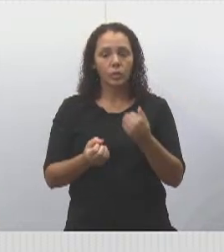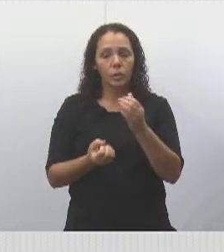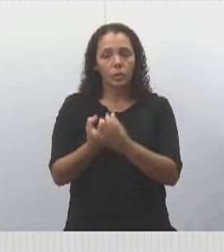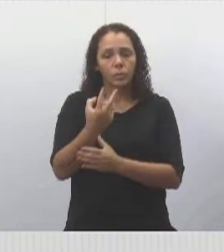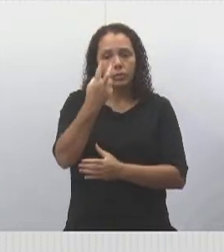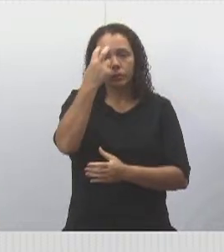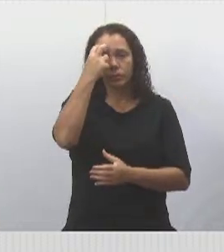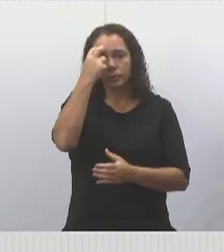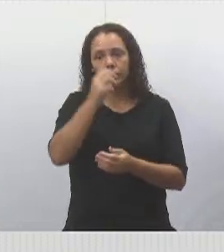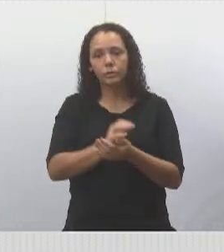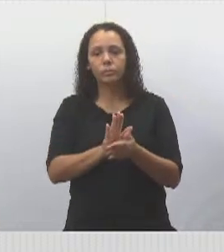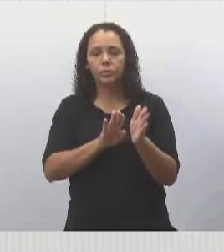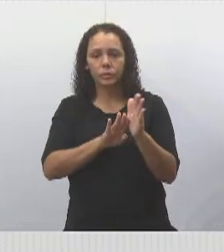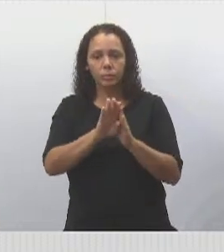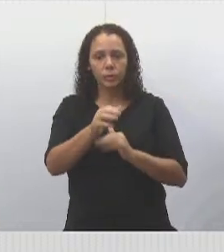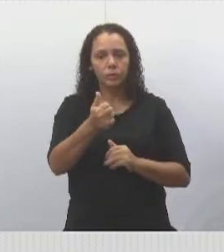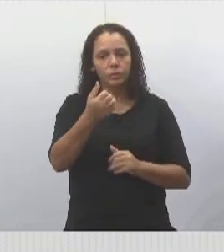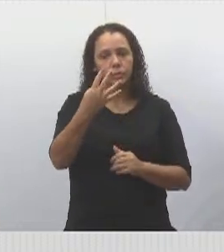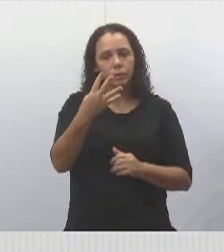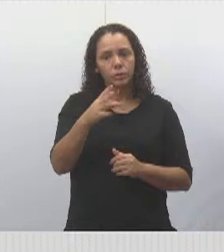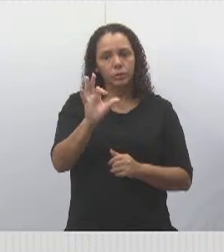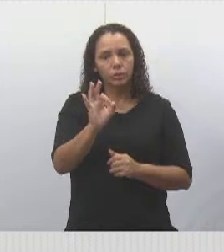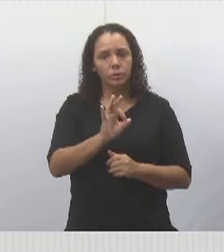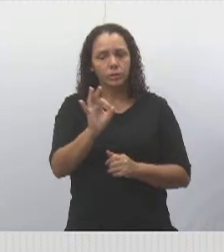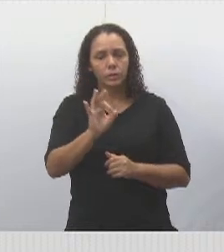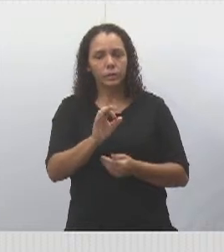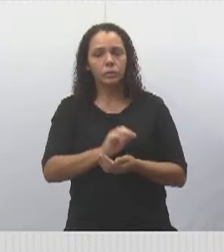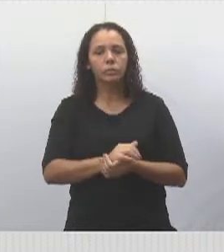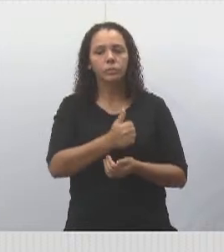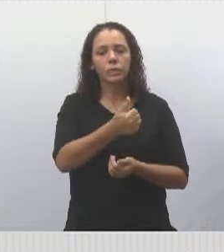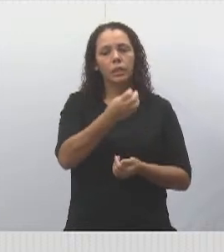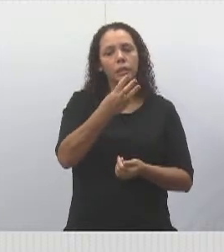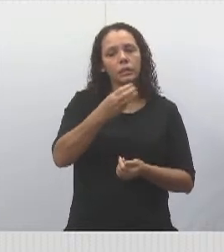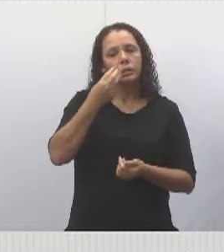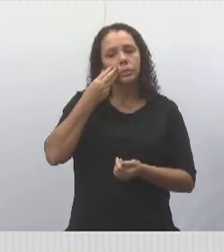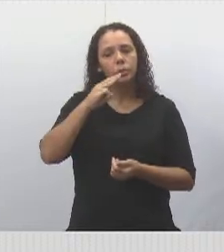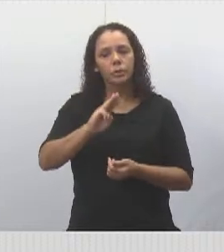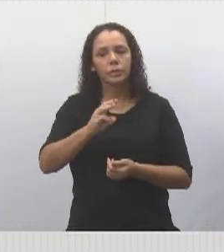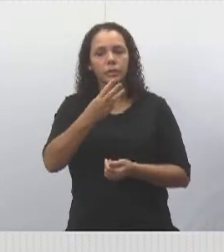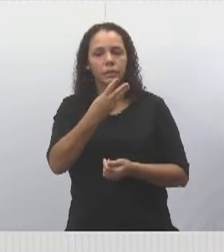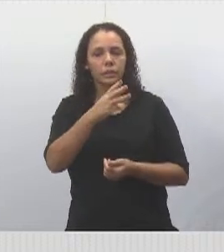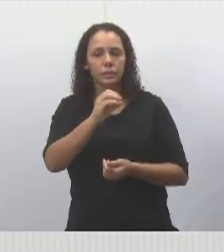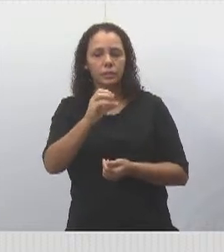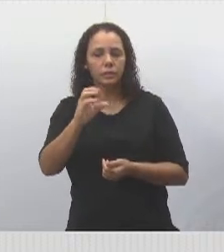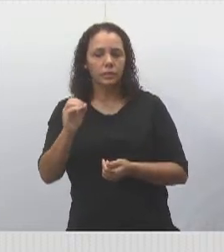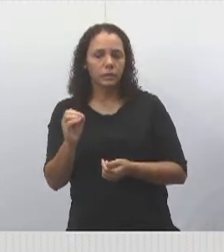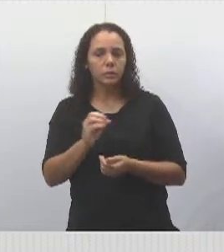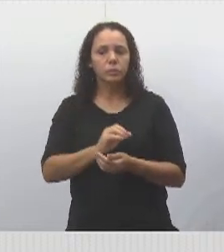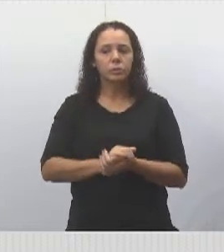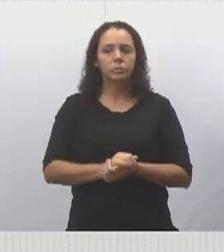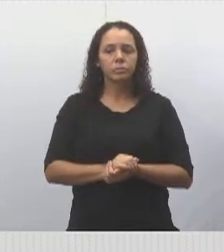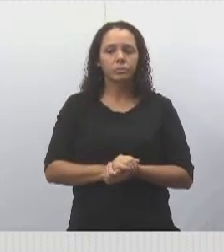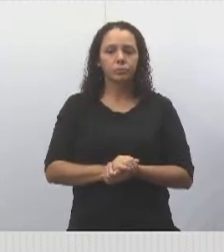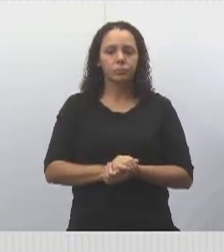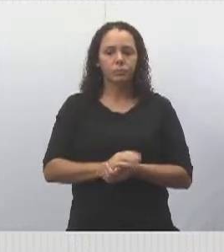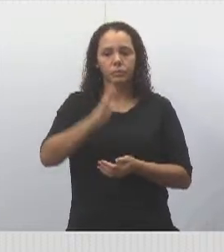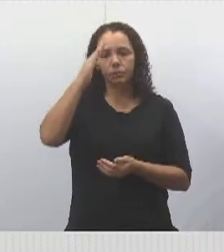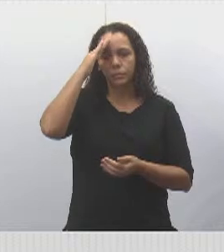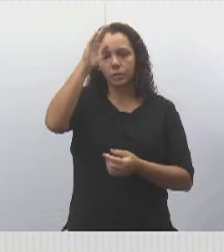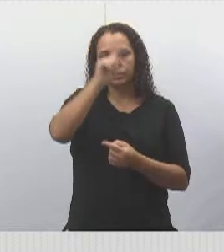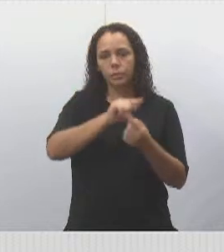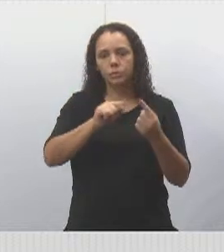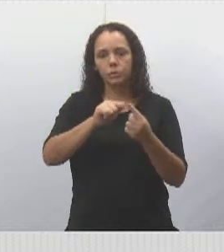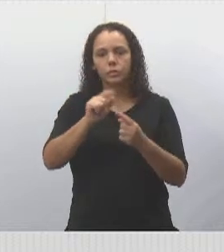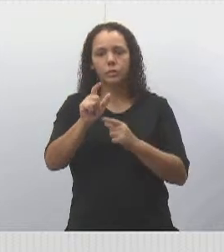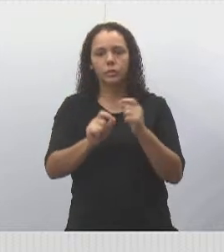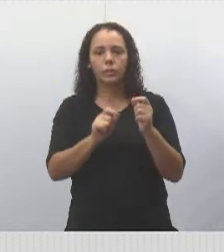Fundação Cultural, ela teve um acréscimo de 14%, chegando a 13 milhões e 300, tendo como principais